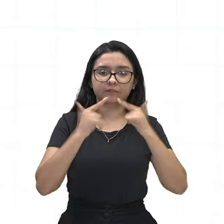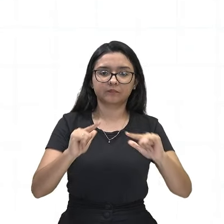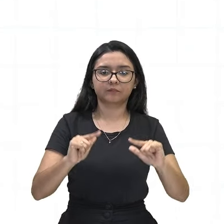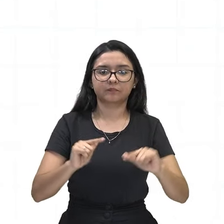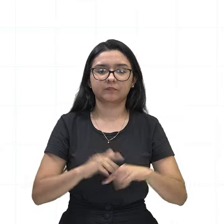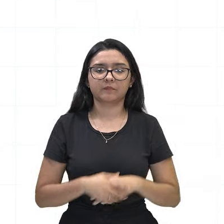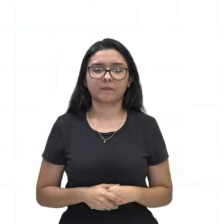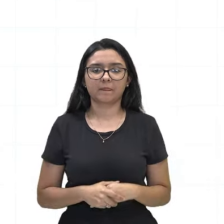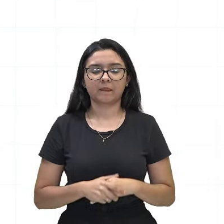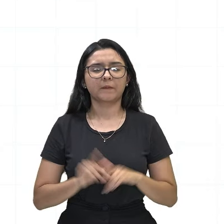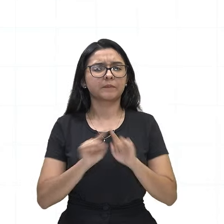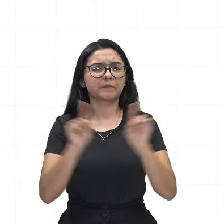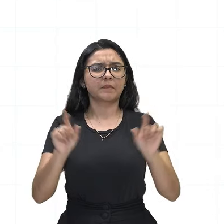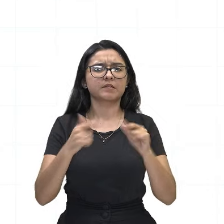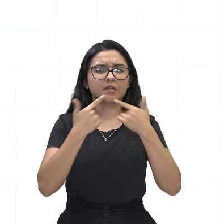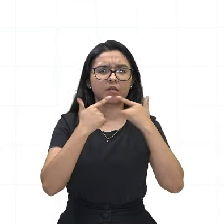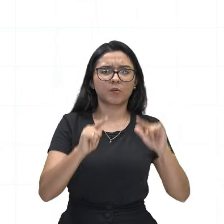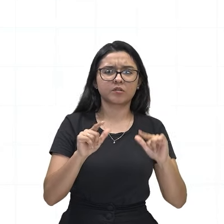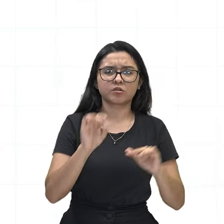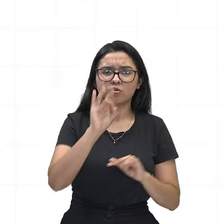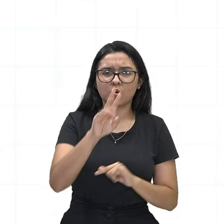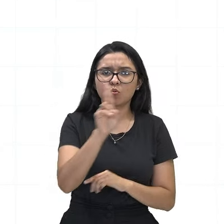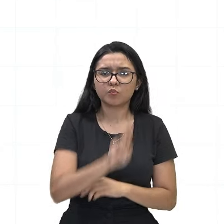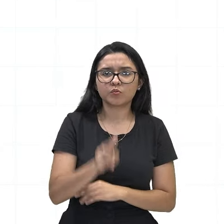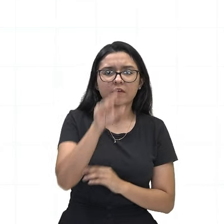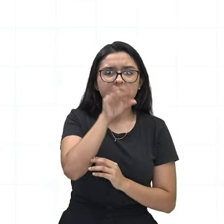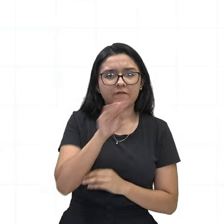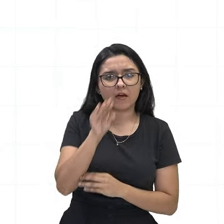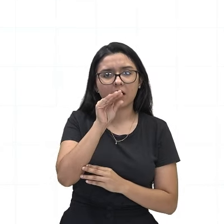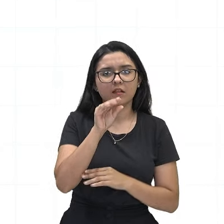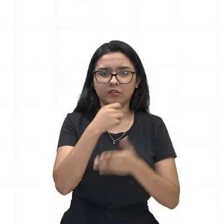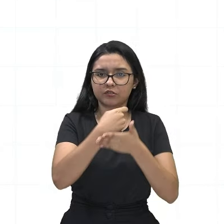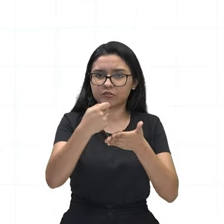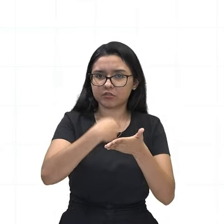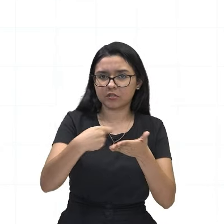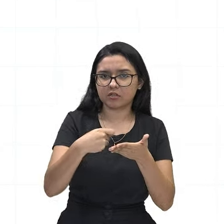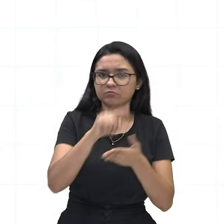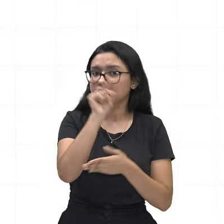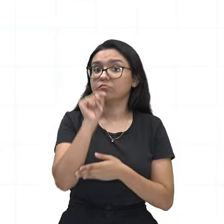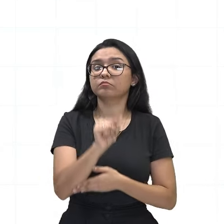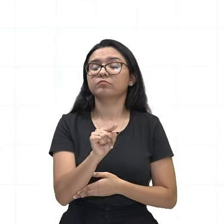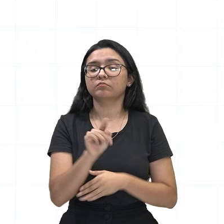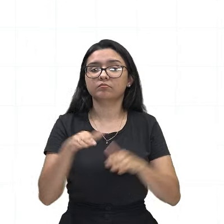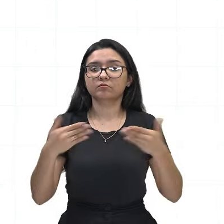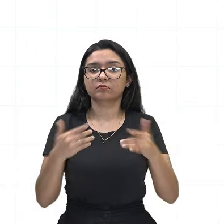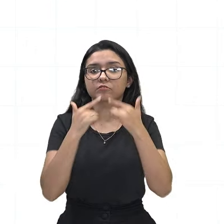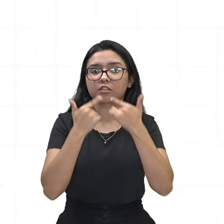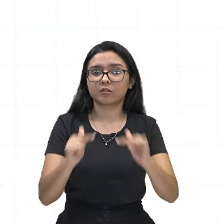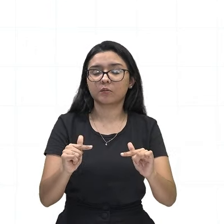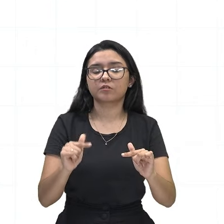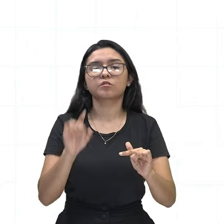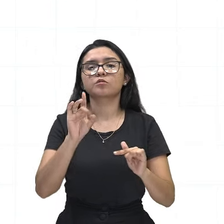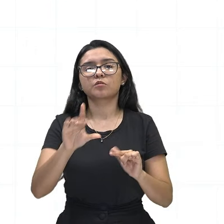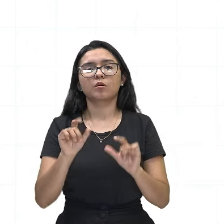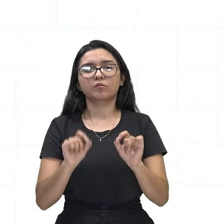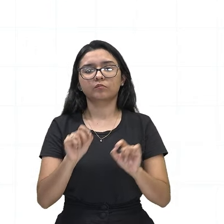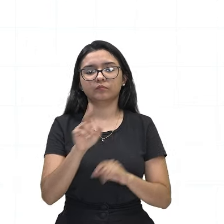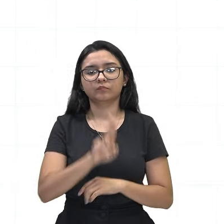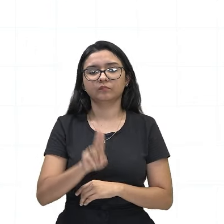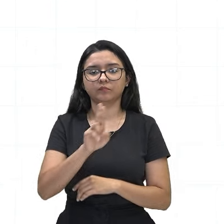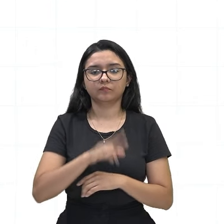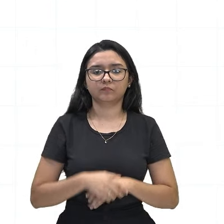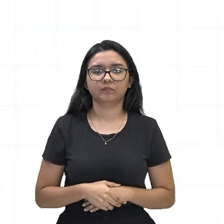dá somente pela fala e pela escrita? Você acha que essa linguagem ela somente se dá ali